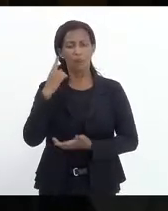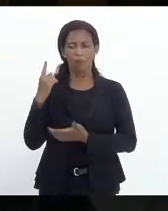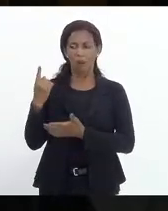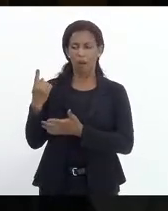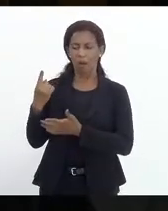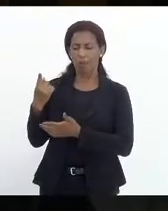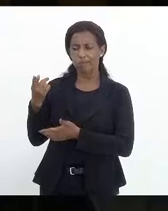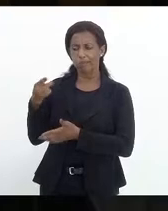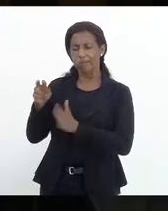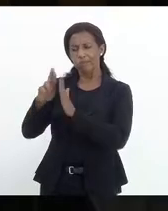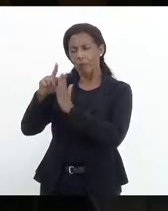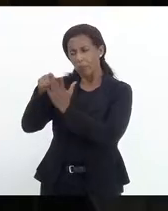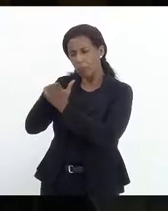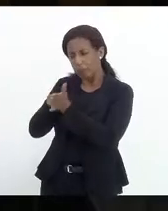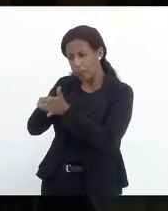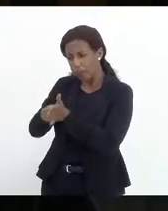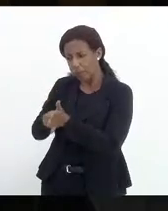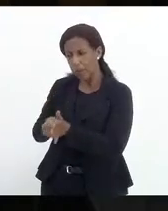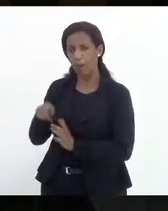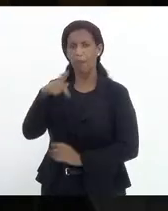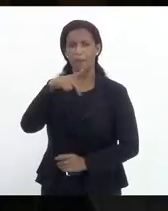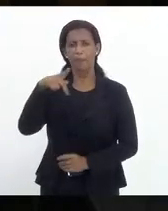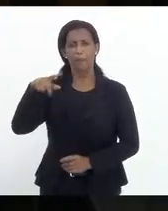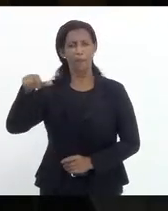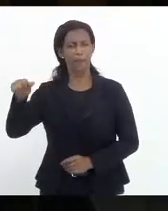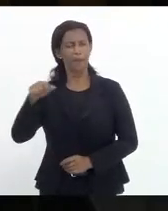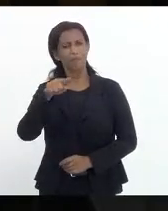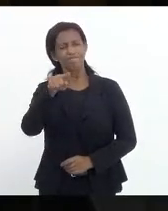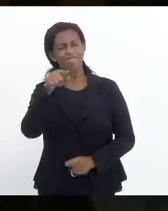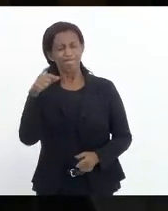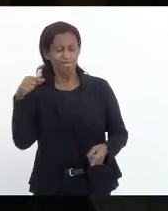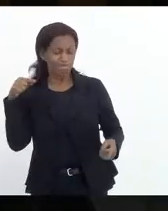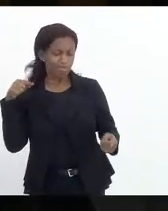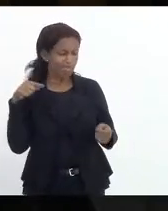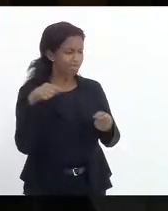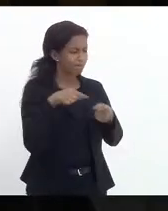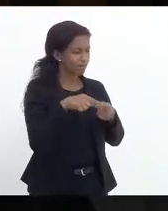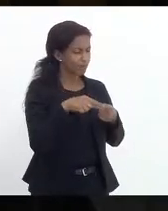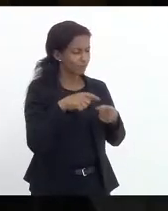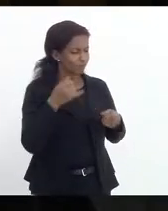PPA Oi e você nem eu só toca num ponto nevrálgico